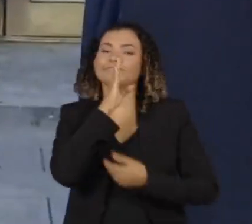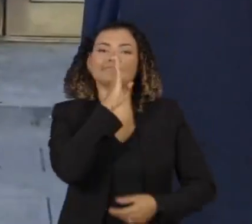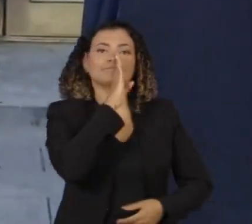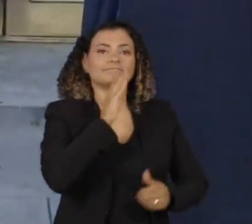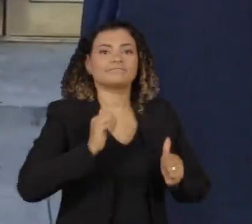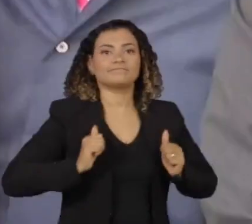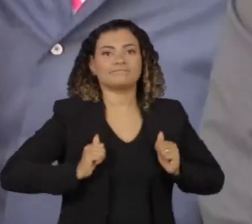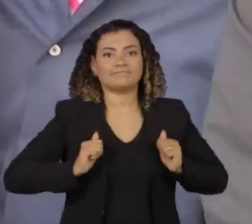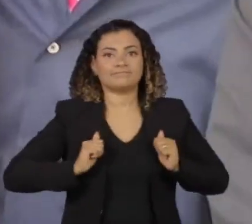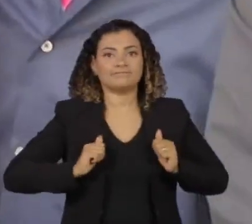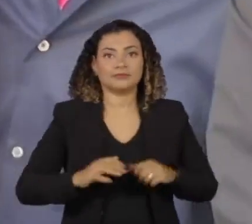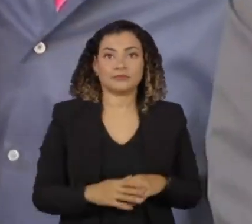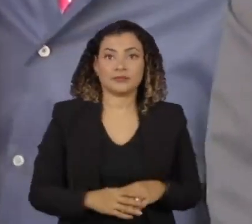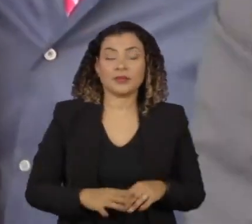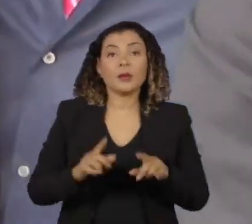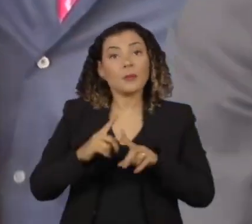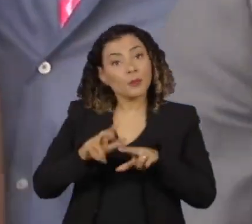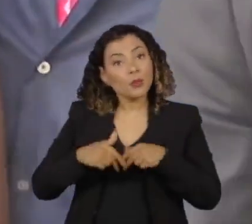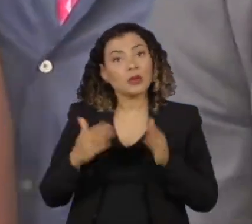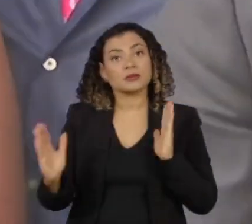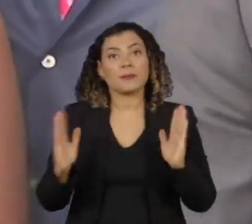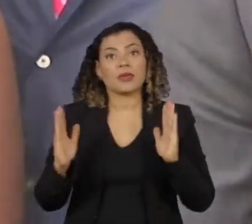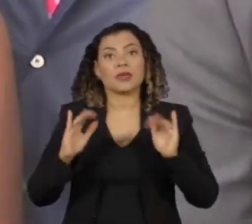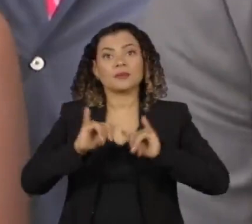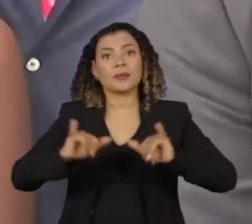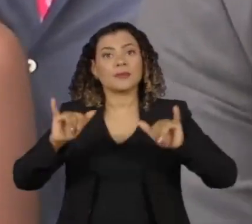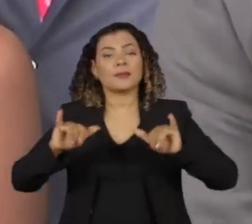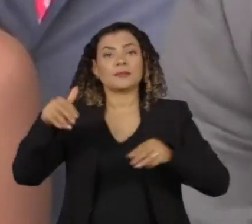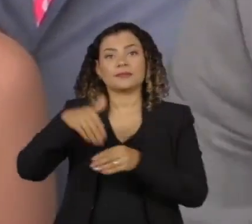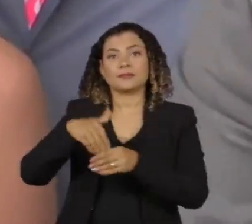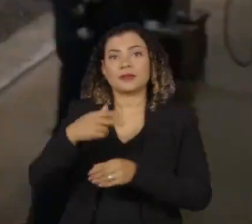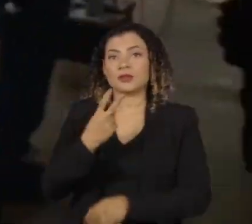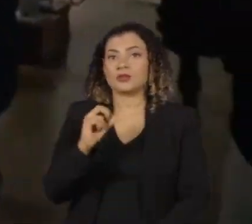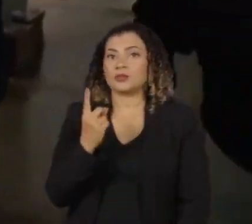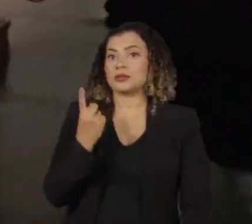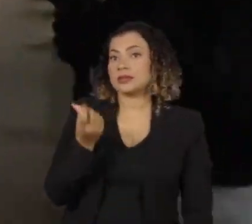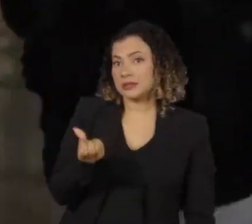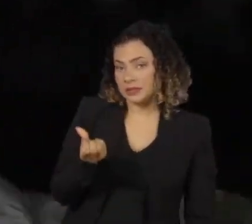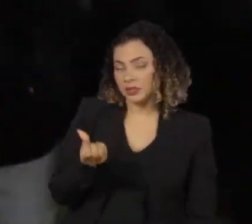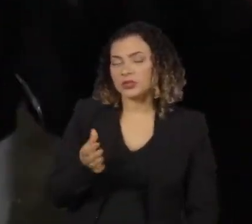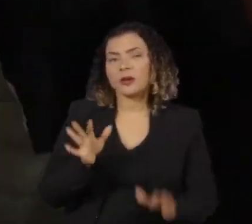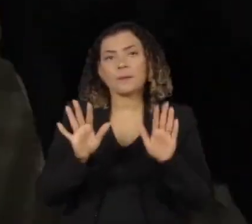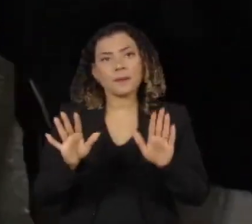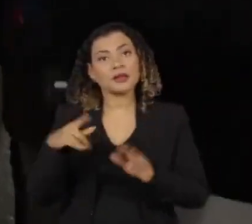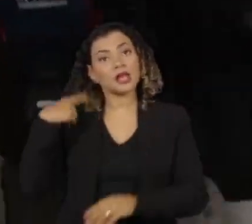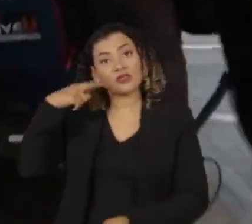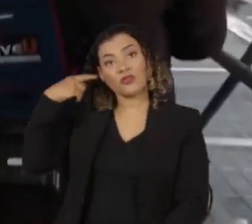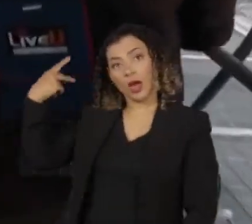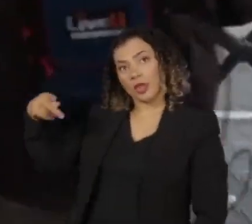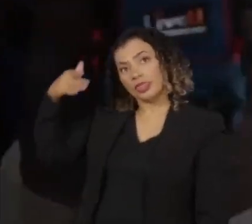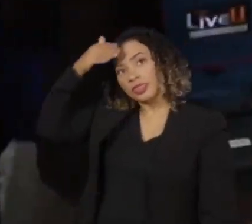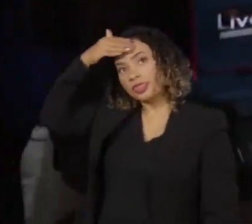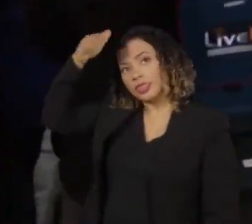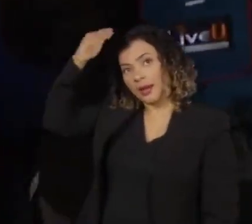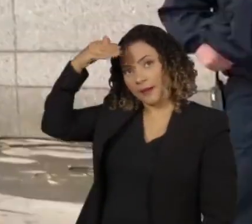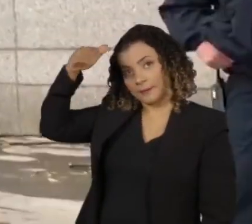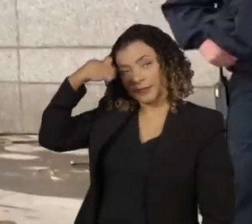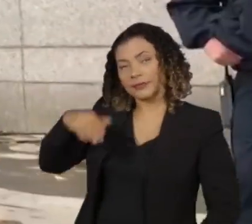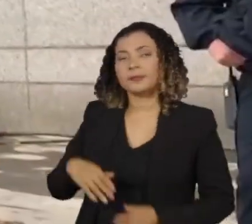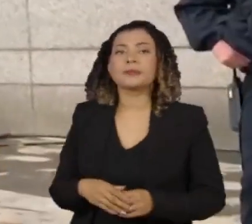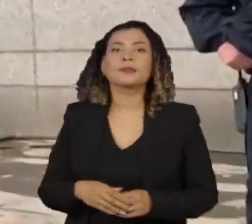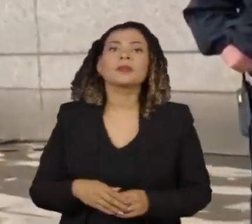extraconjugal público durante as campanhas eleitorais em 2016. O advogado de Trump, Michael